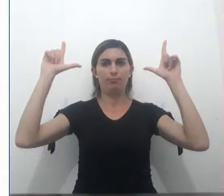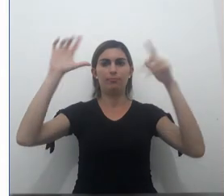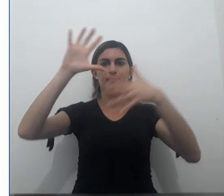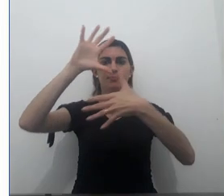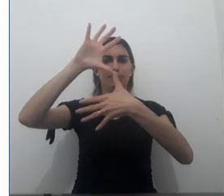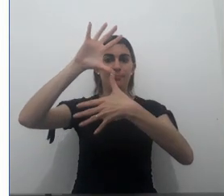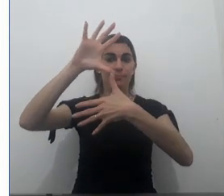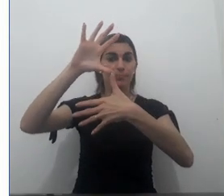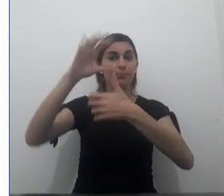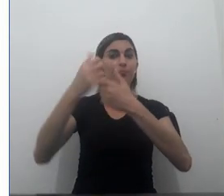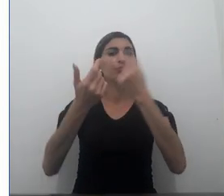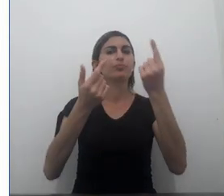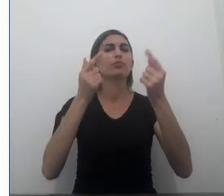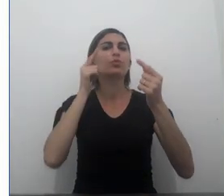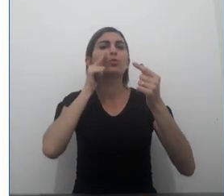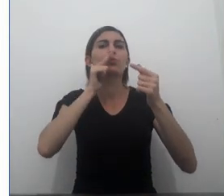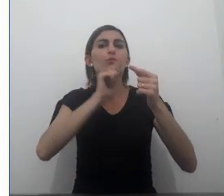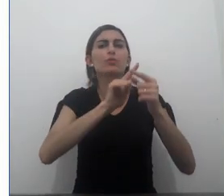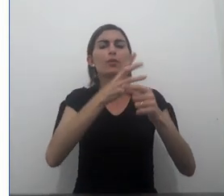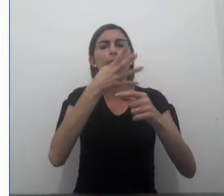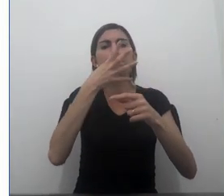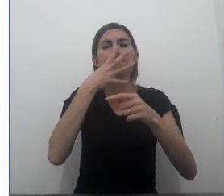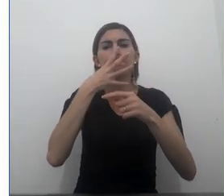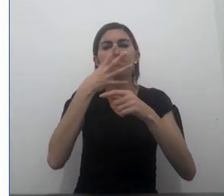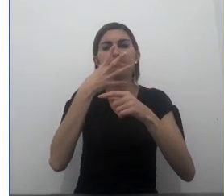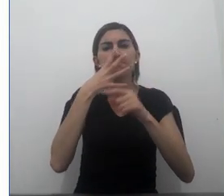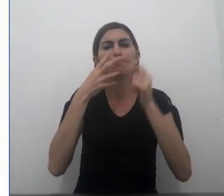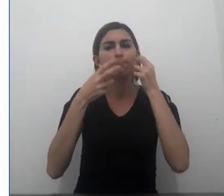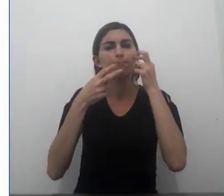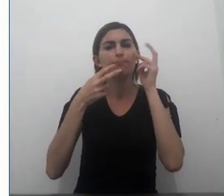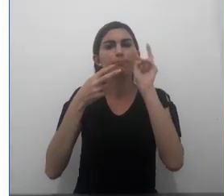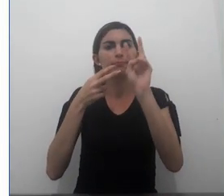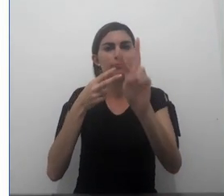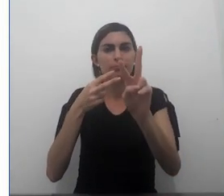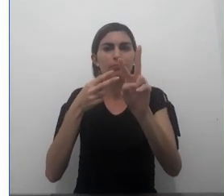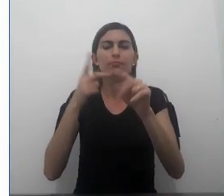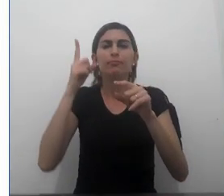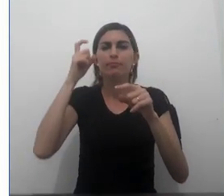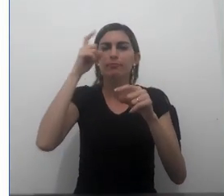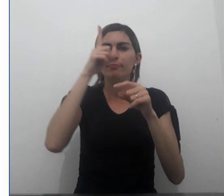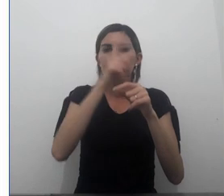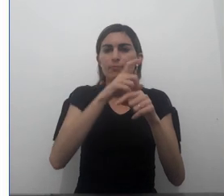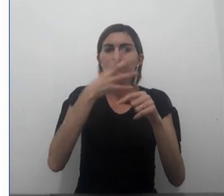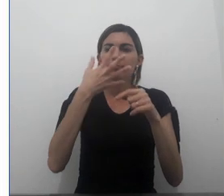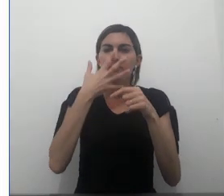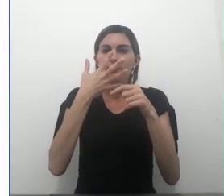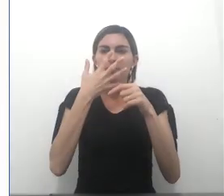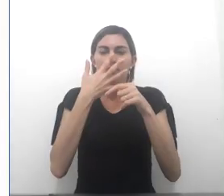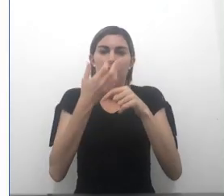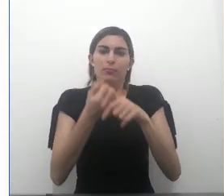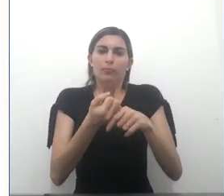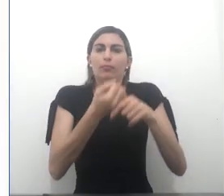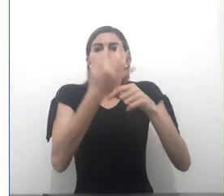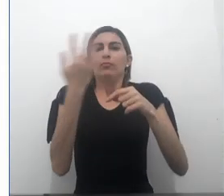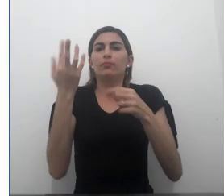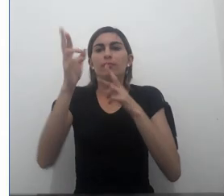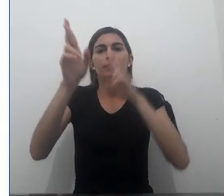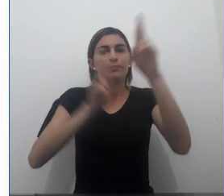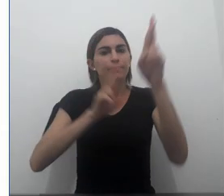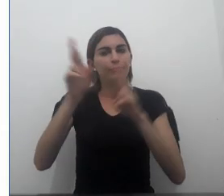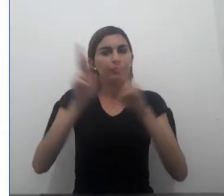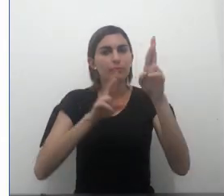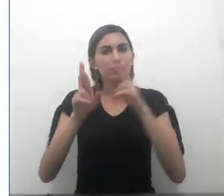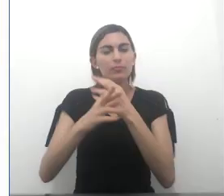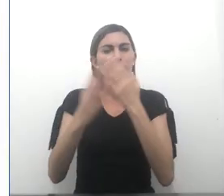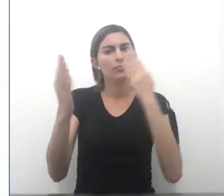mapa. No mapa você consegue observar, né? Quer dizer, você cria uma dificuldade para observar a quantidade de